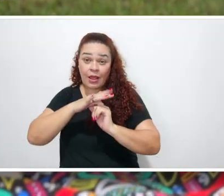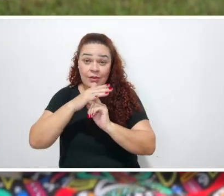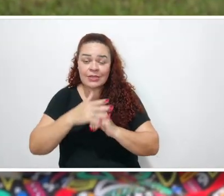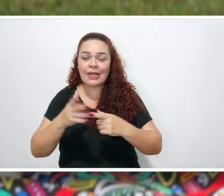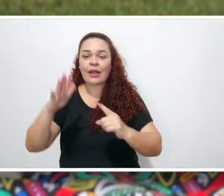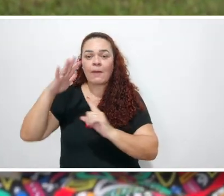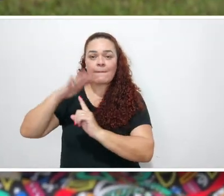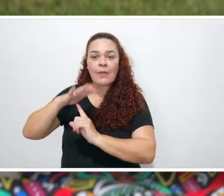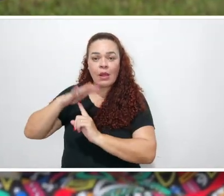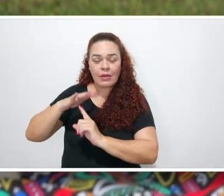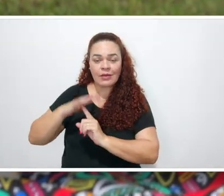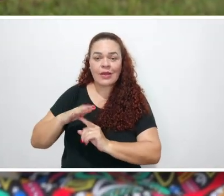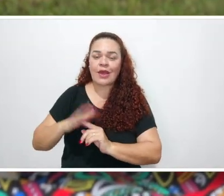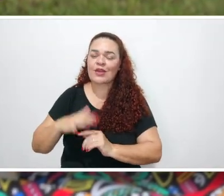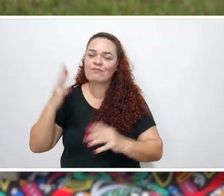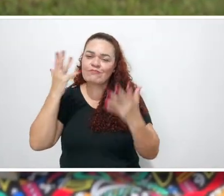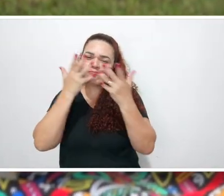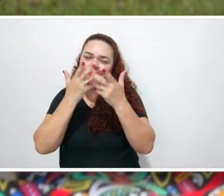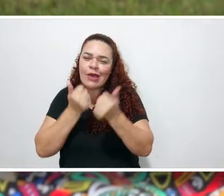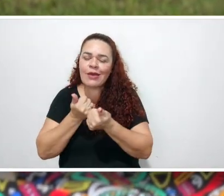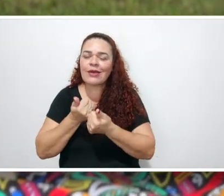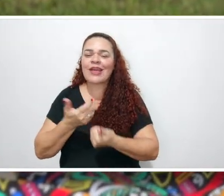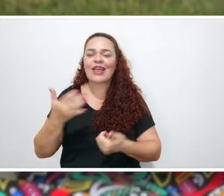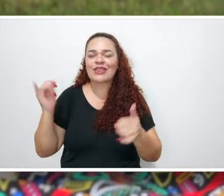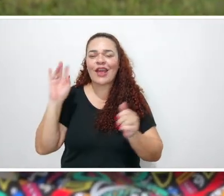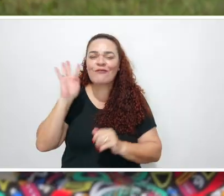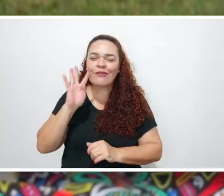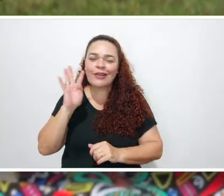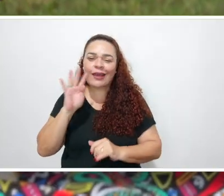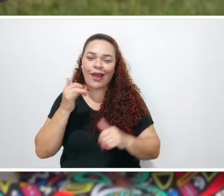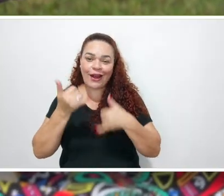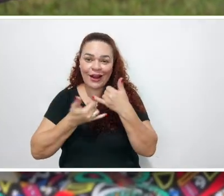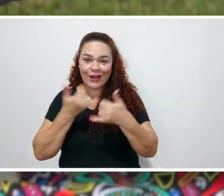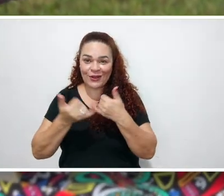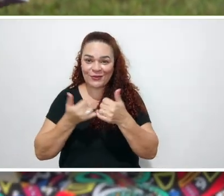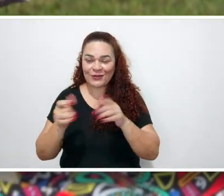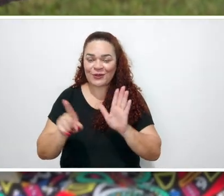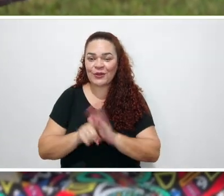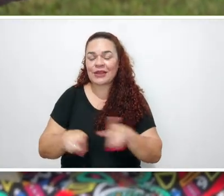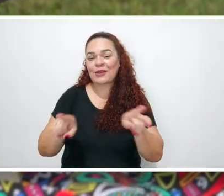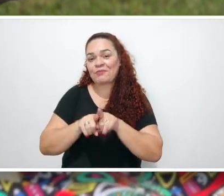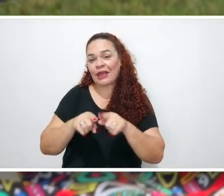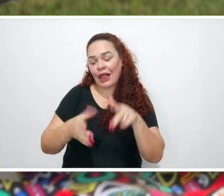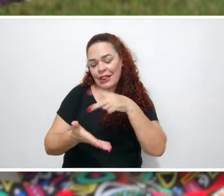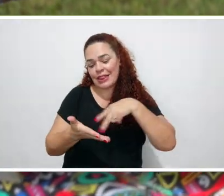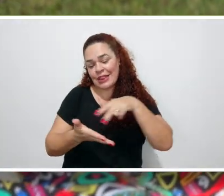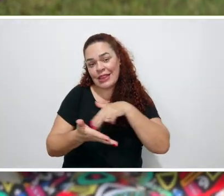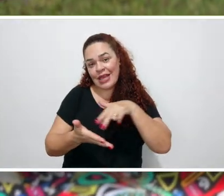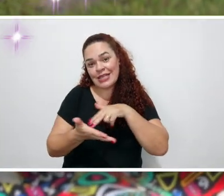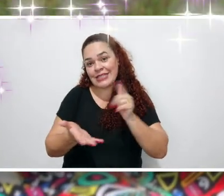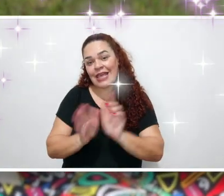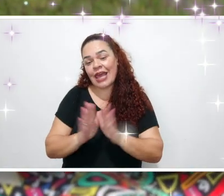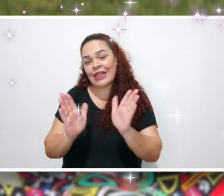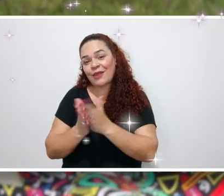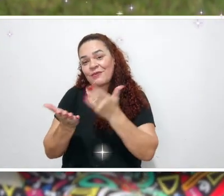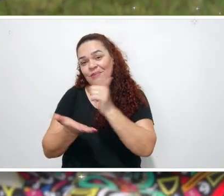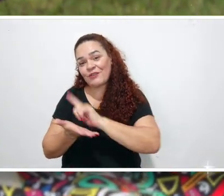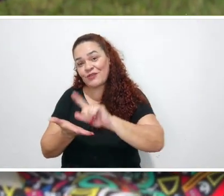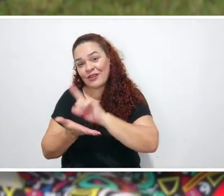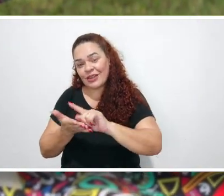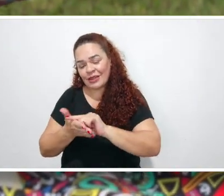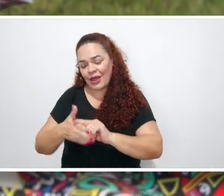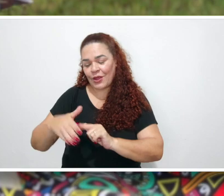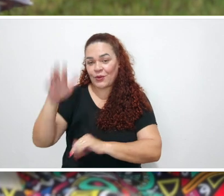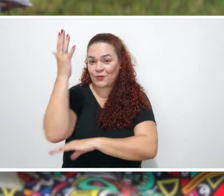e para o parque. Teve tanta coisa boa e divertida, desde a apresentação de dança até piquenique literário, onde